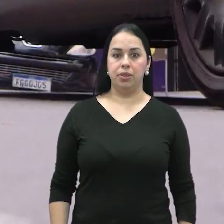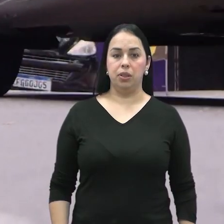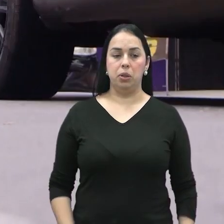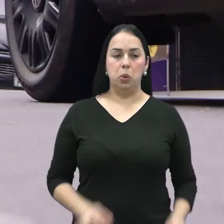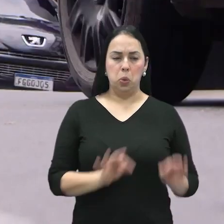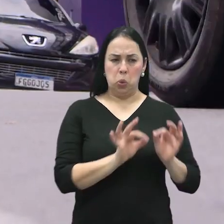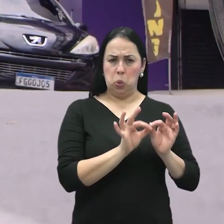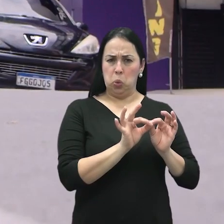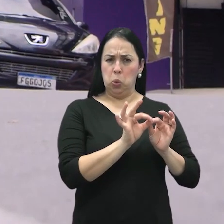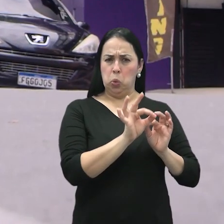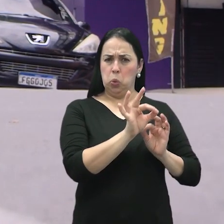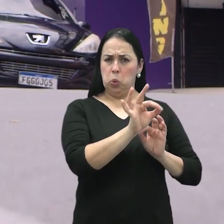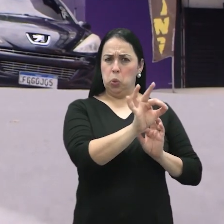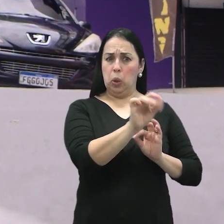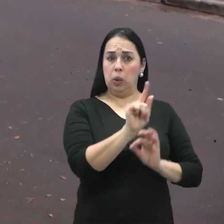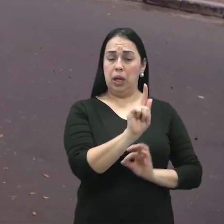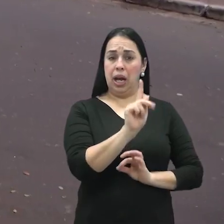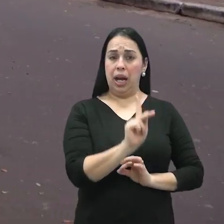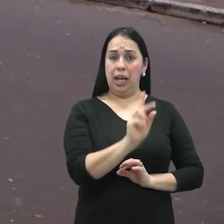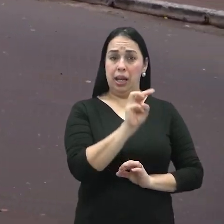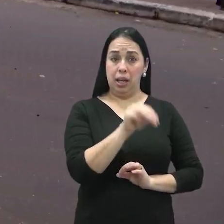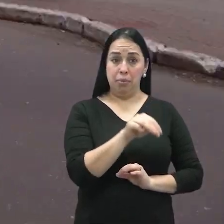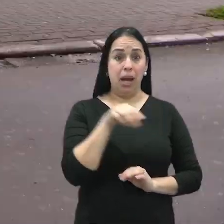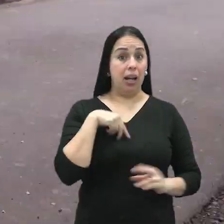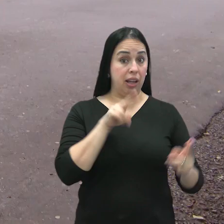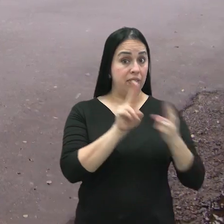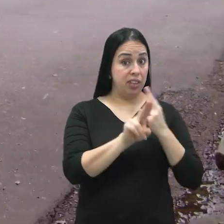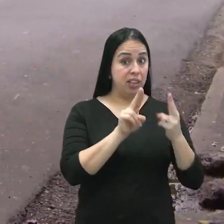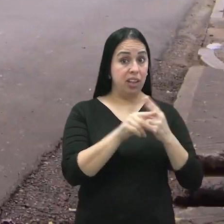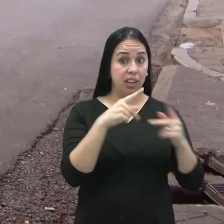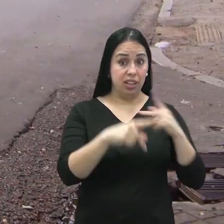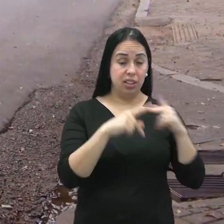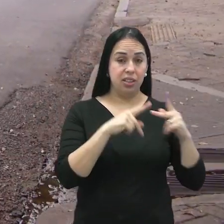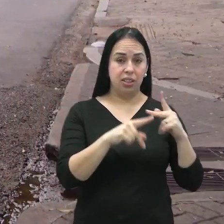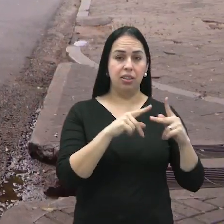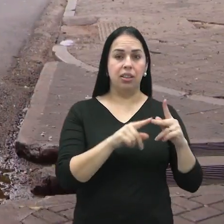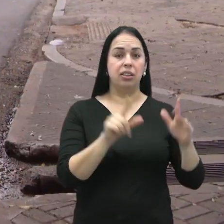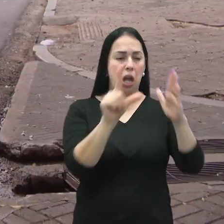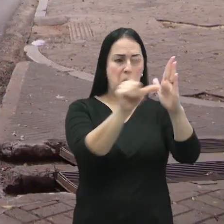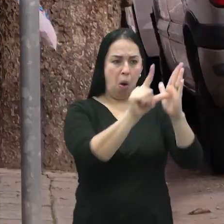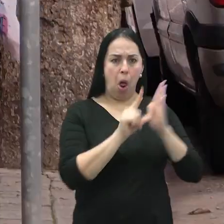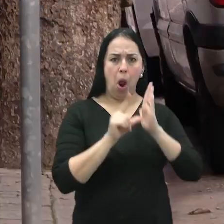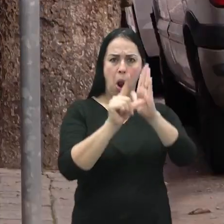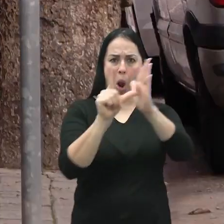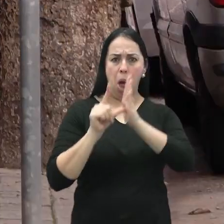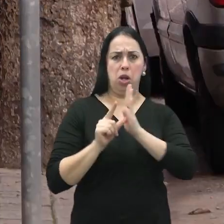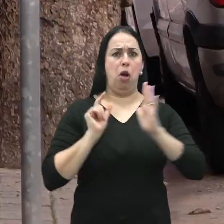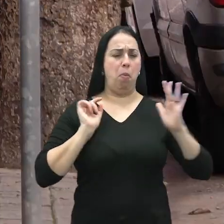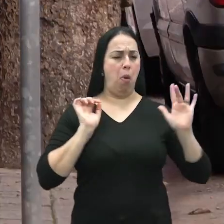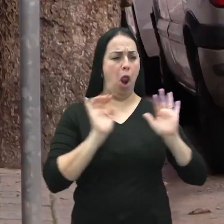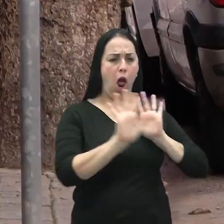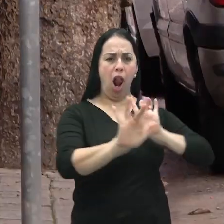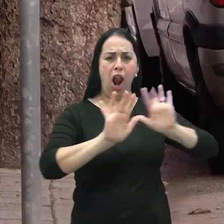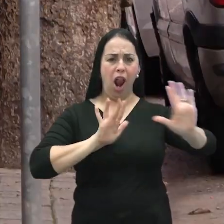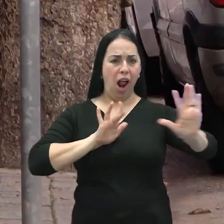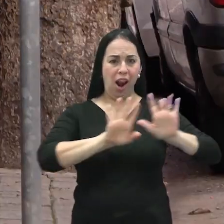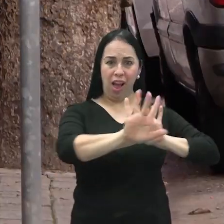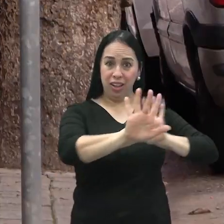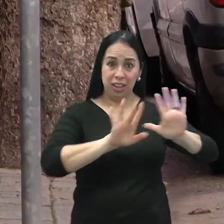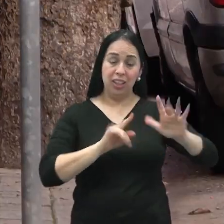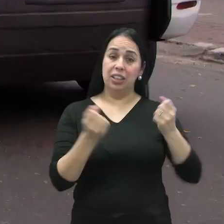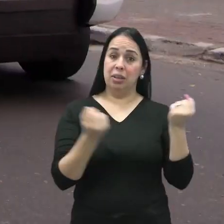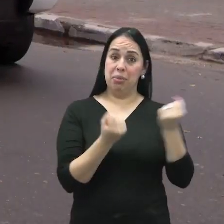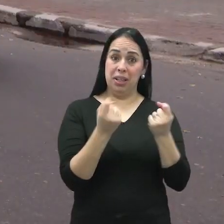Com quase 1 quilômetro de extensão, essa avenida de São José dos Campos é marcada pelo comércio e movimento intenso de pessoas